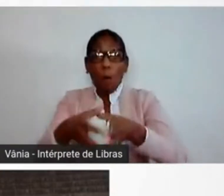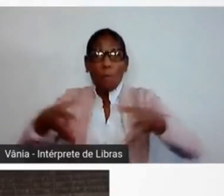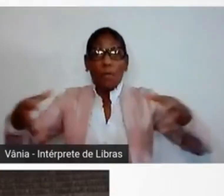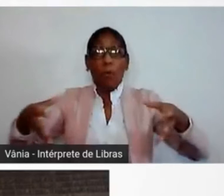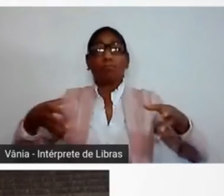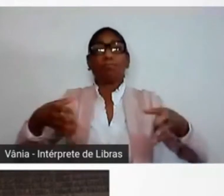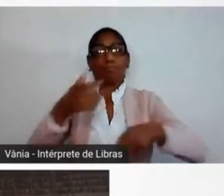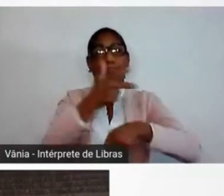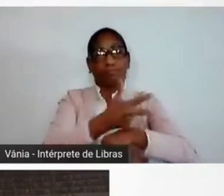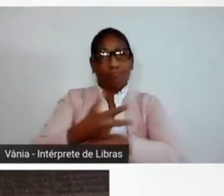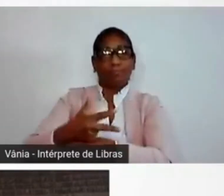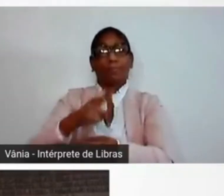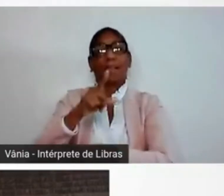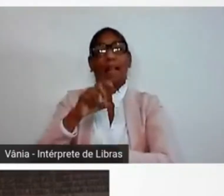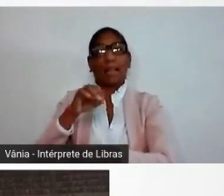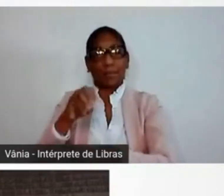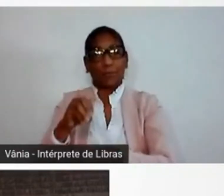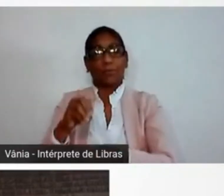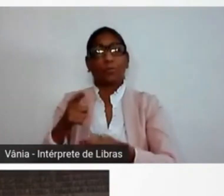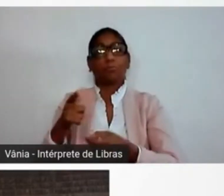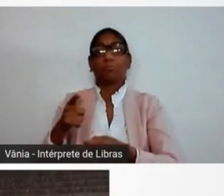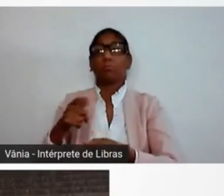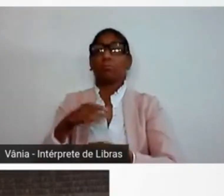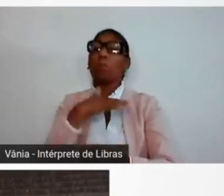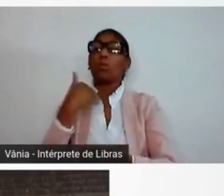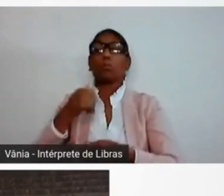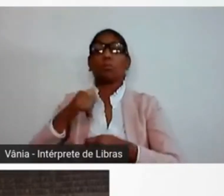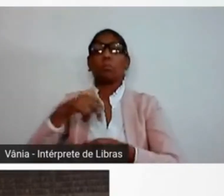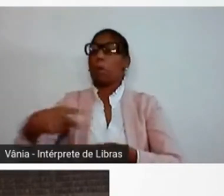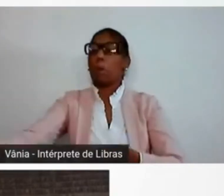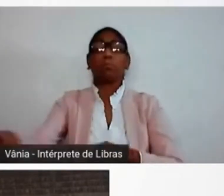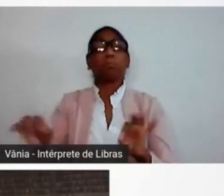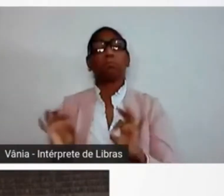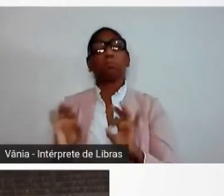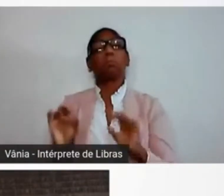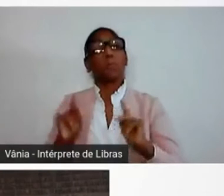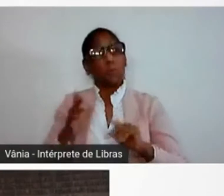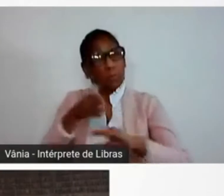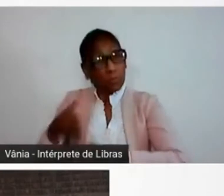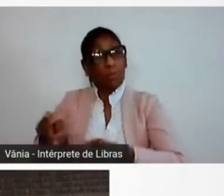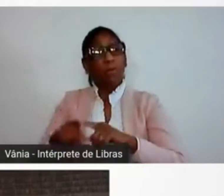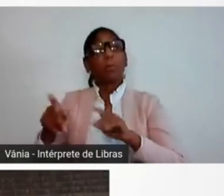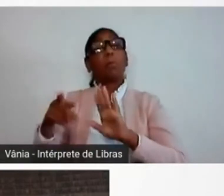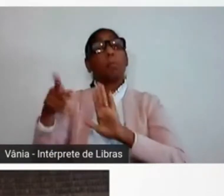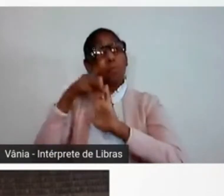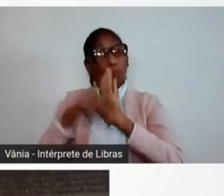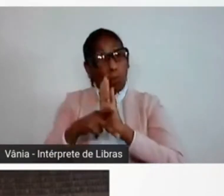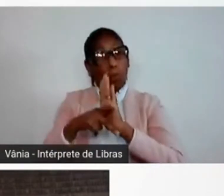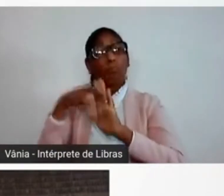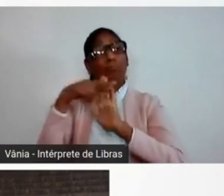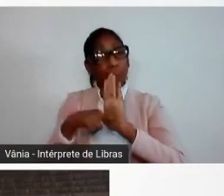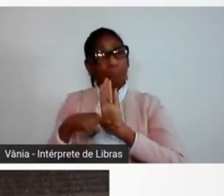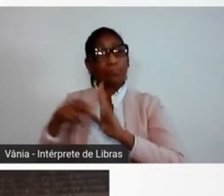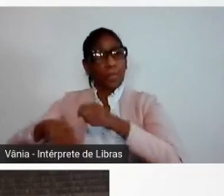haja uma escalada de óbitos e também a contribuição e a participação das pessoas e a adaptação aos protocolos dos negócios,